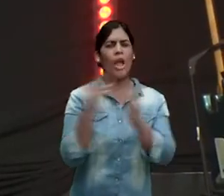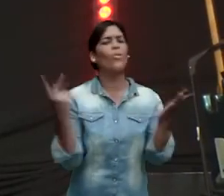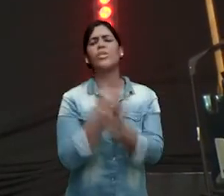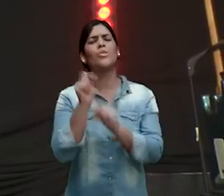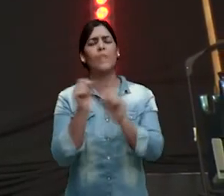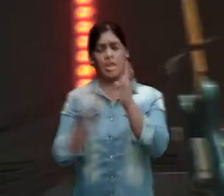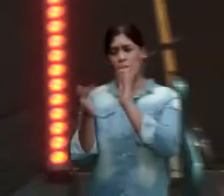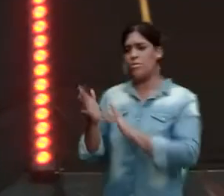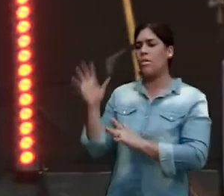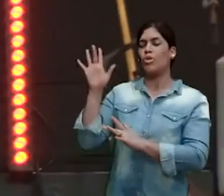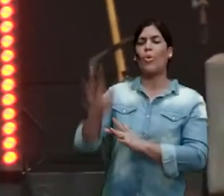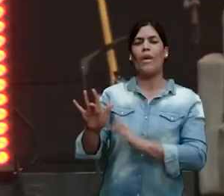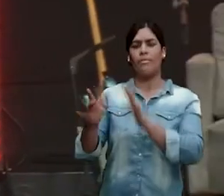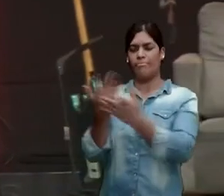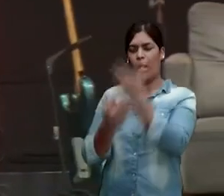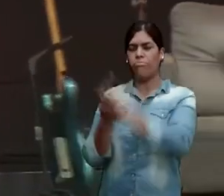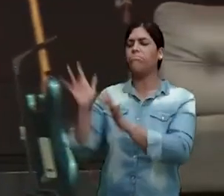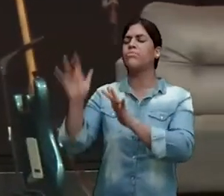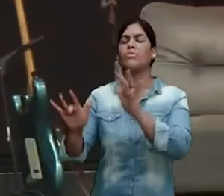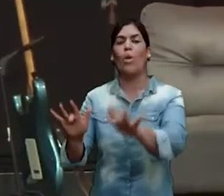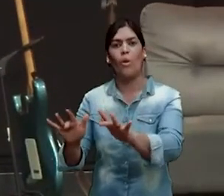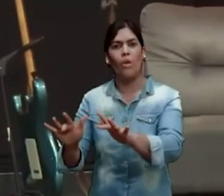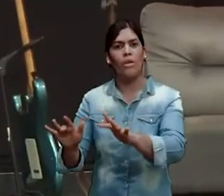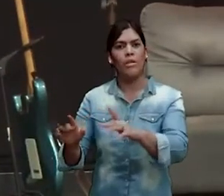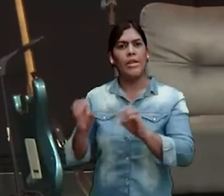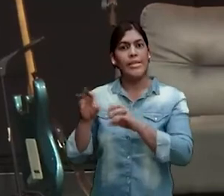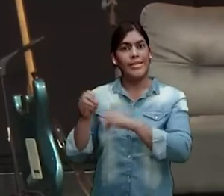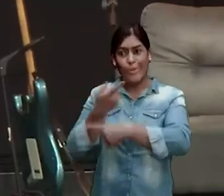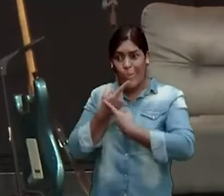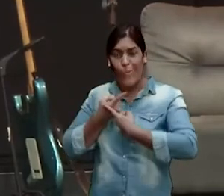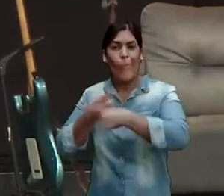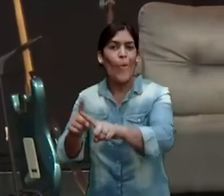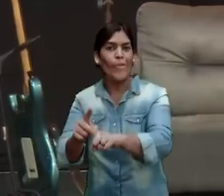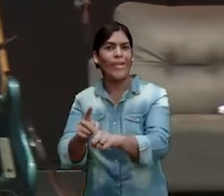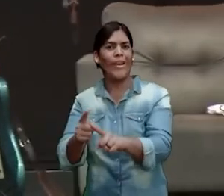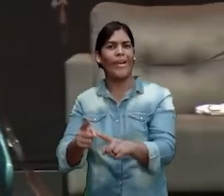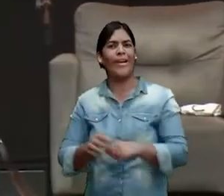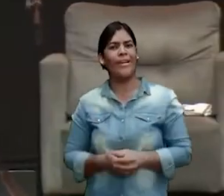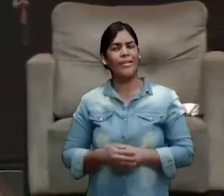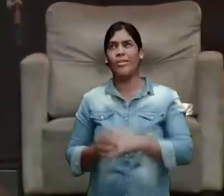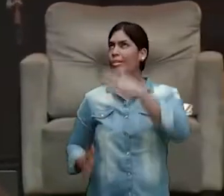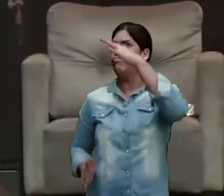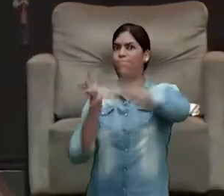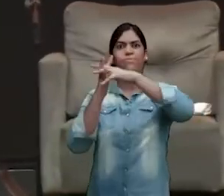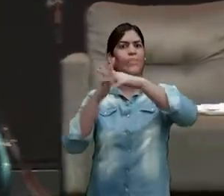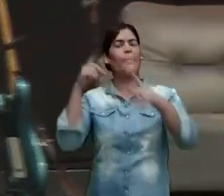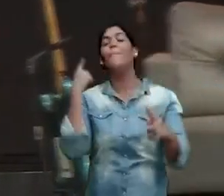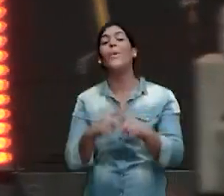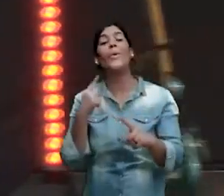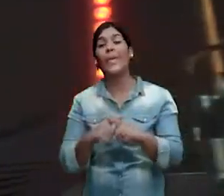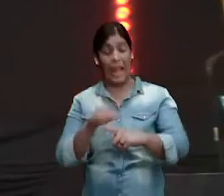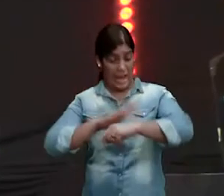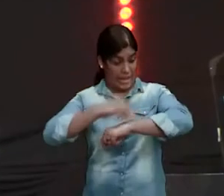ensinamento a compra cultural o supracultural por quê